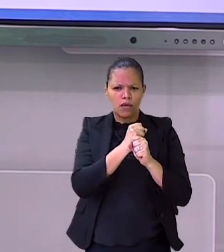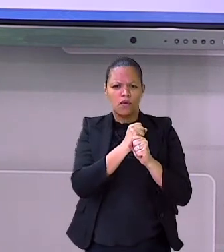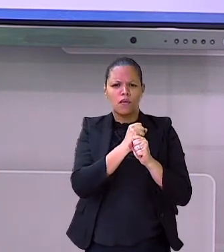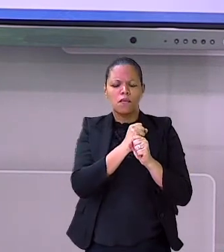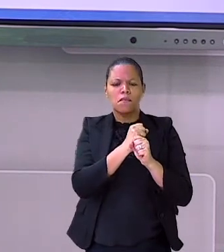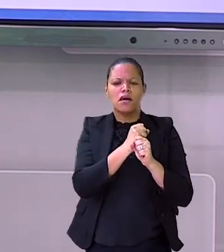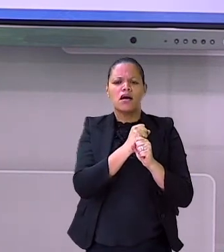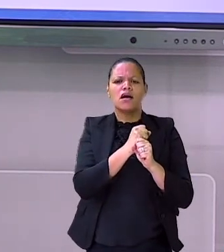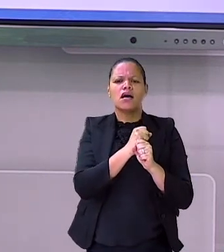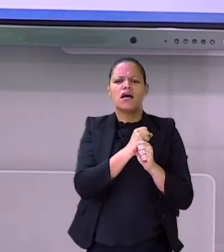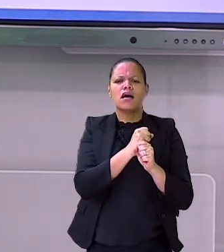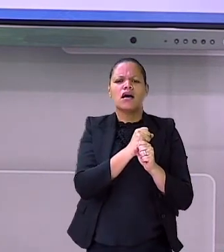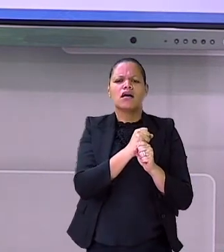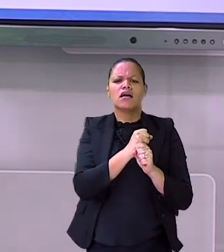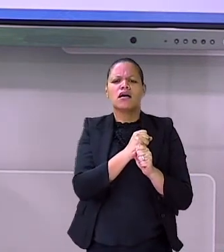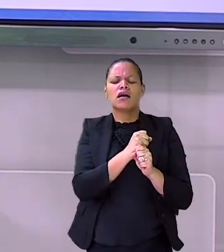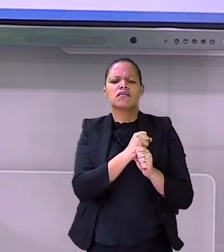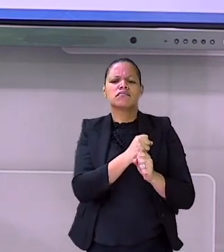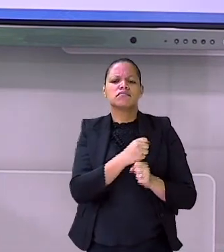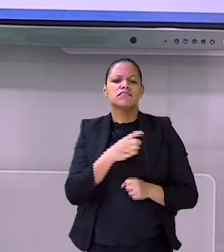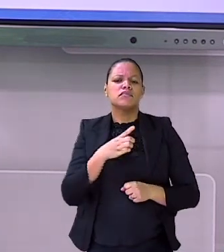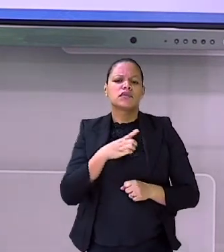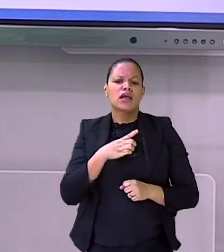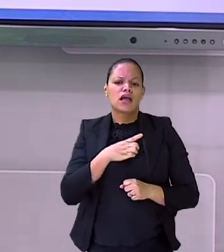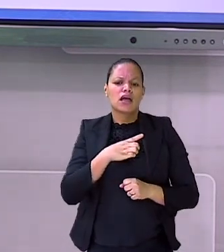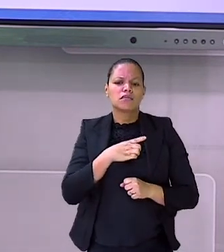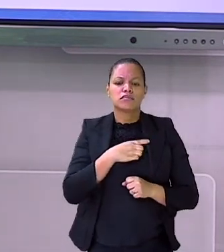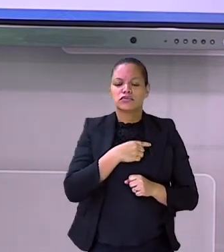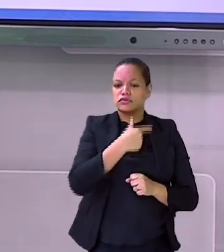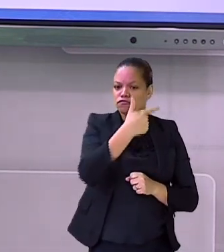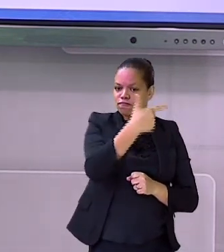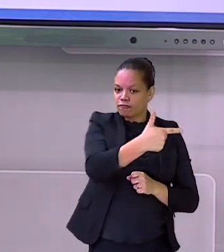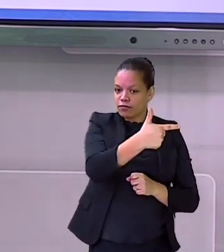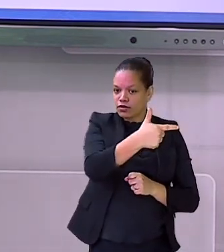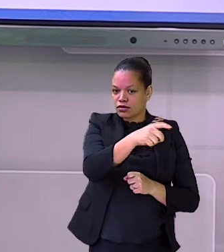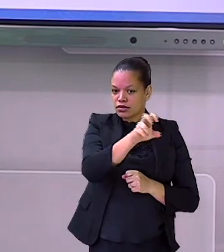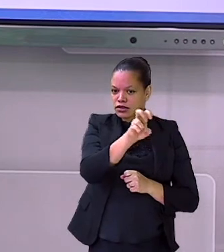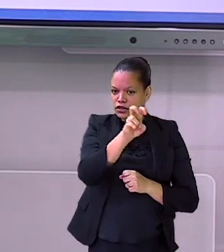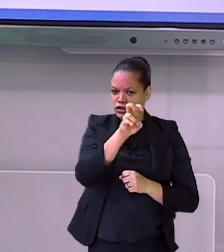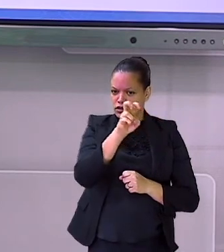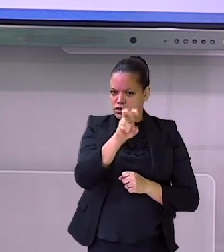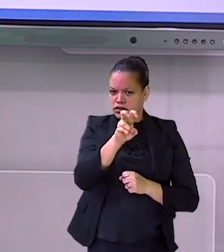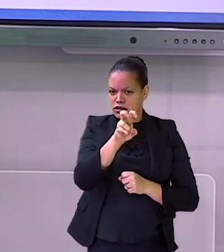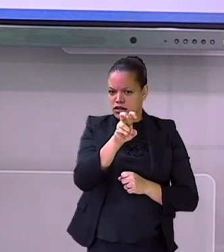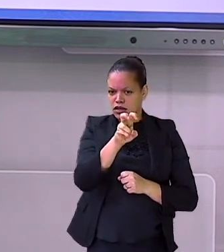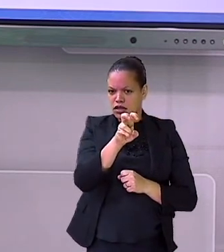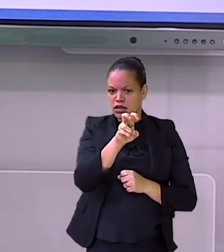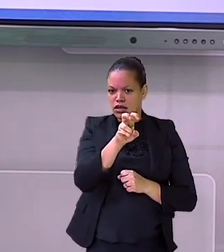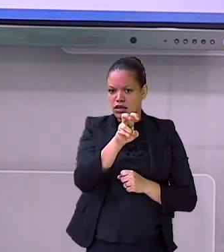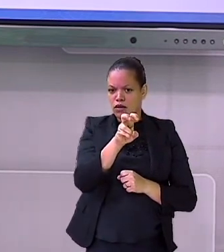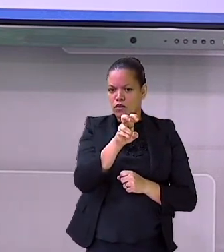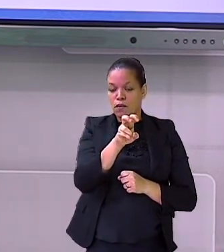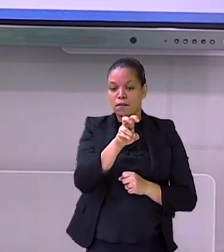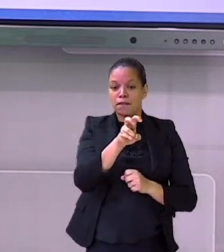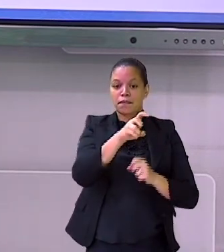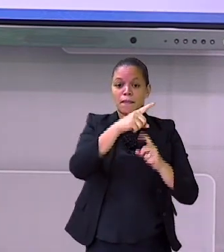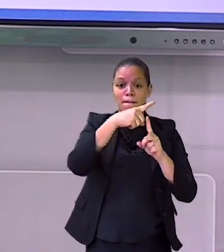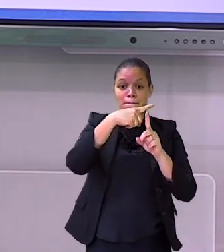23, 24, 25. Então, até aqui eu tenho